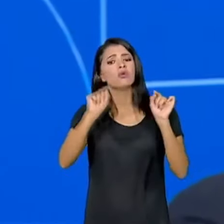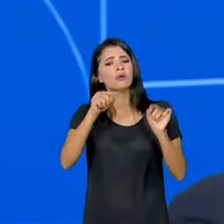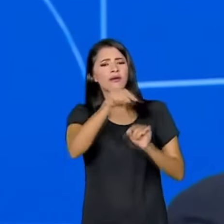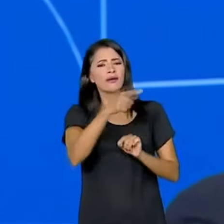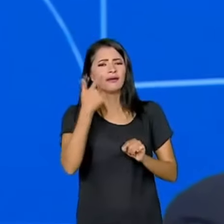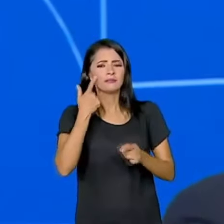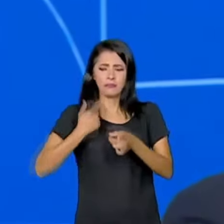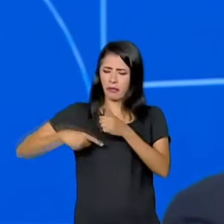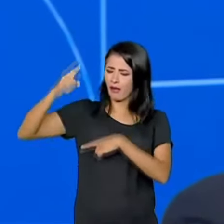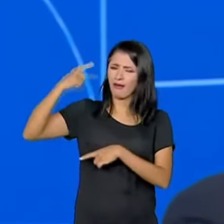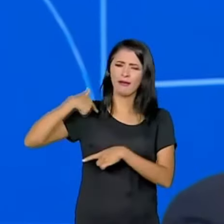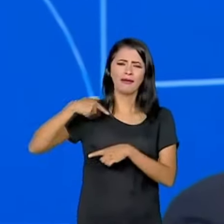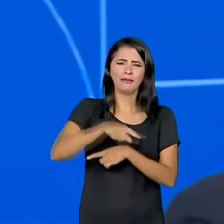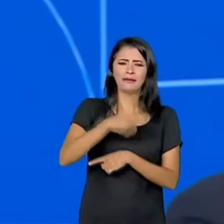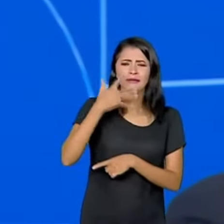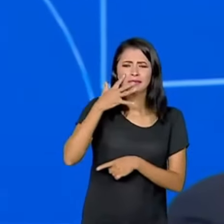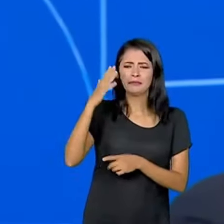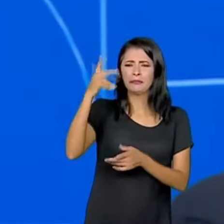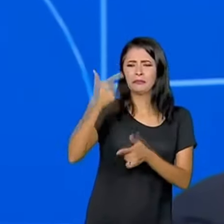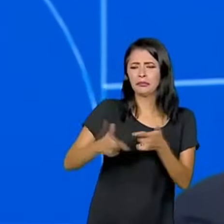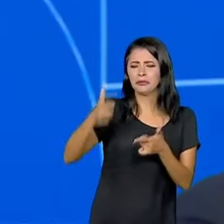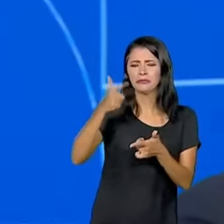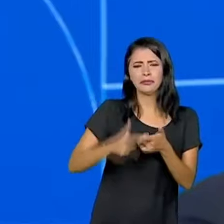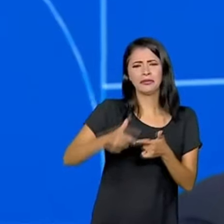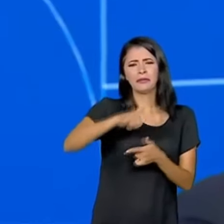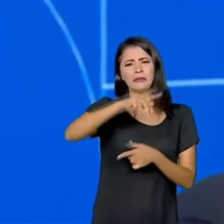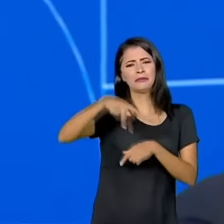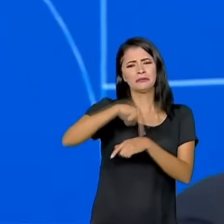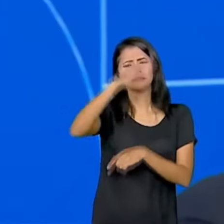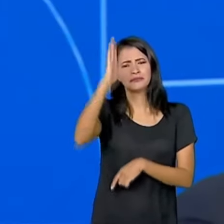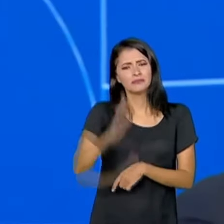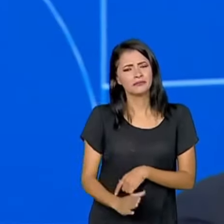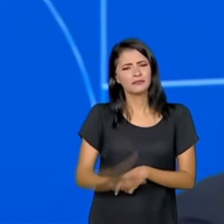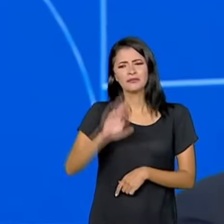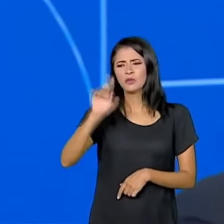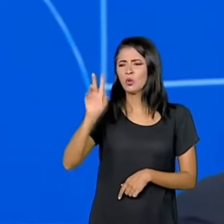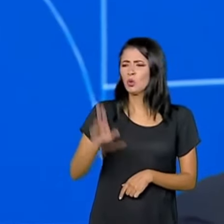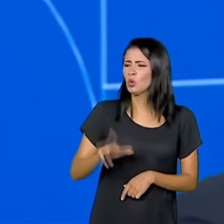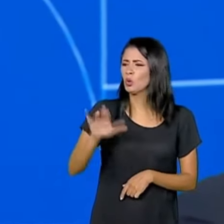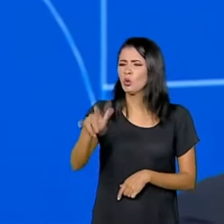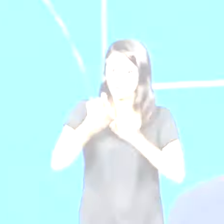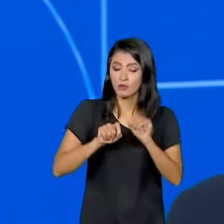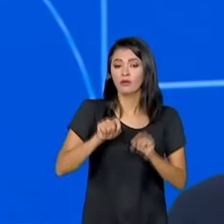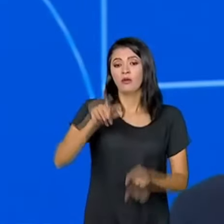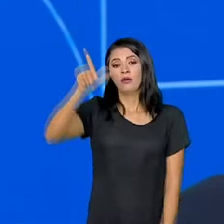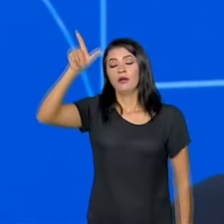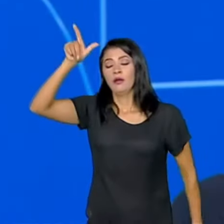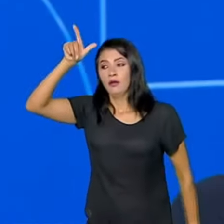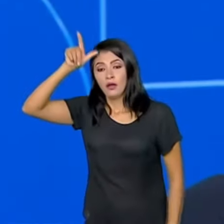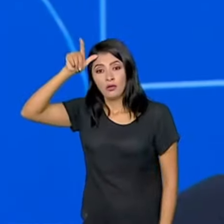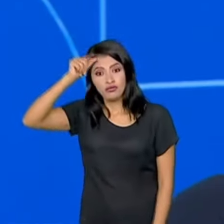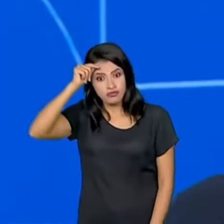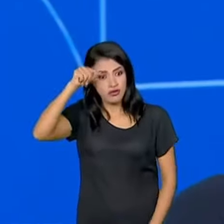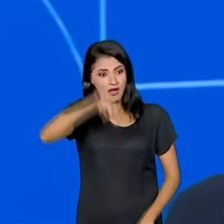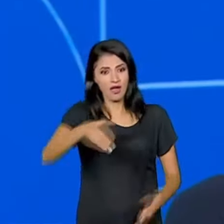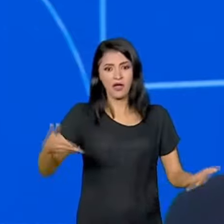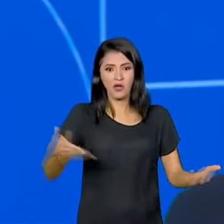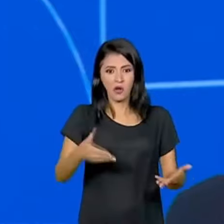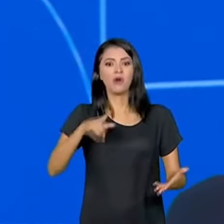esse problema do Brasil nunca ser um país definitivamente grande e desenvolvido. Em síntese, a